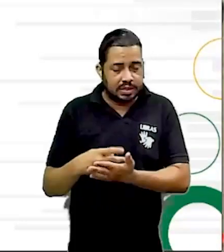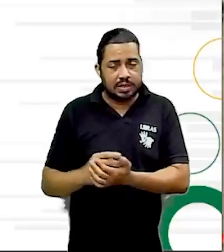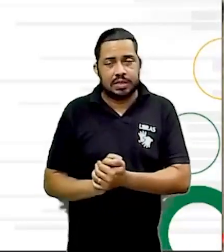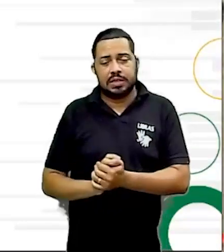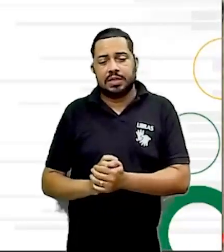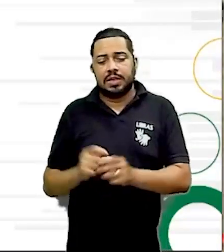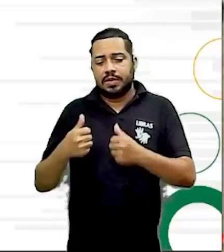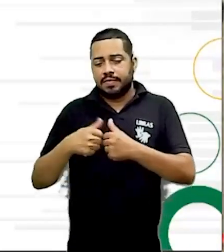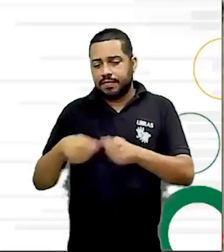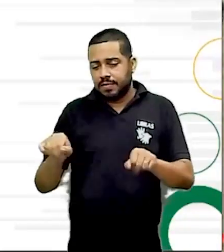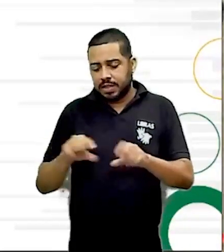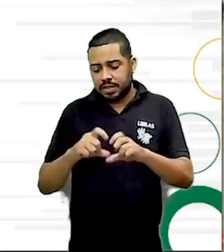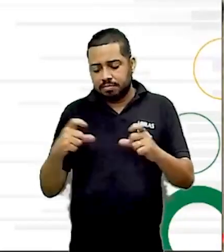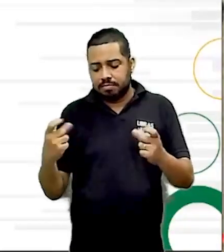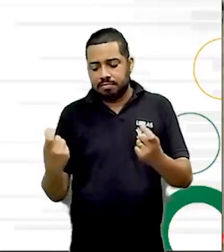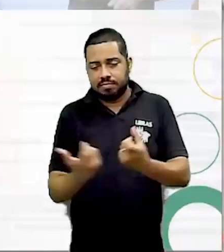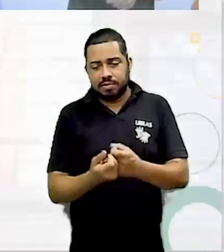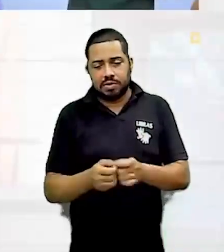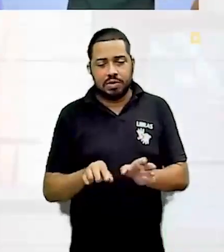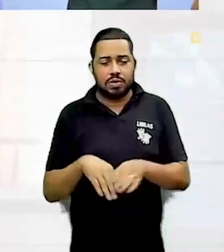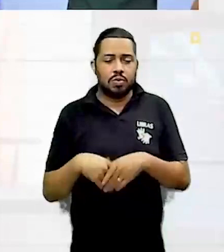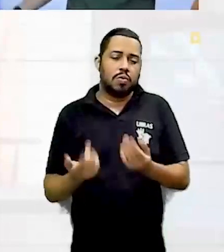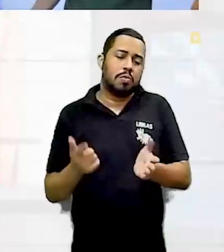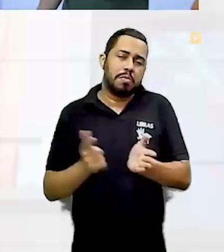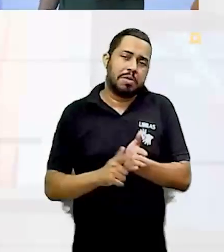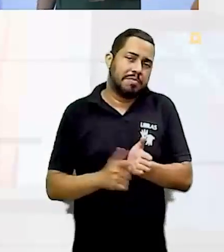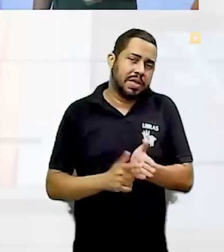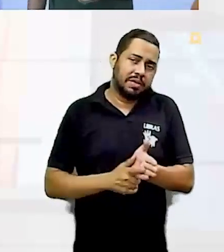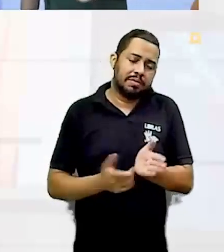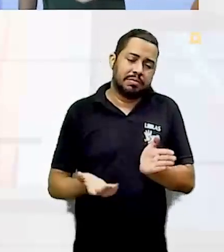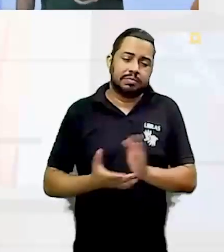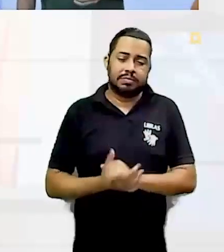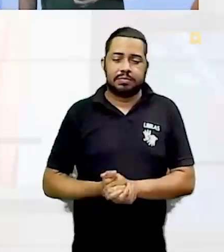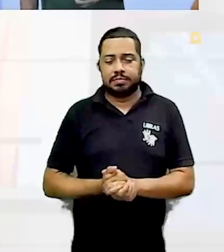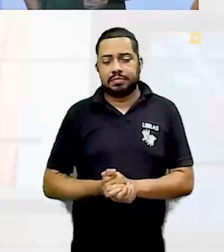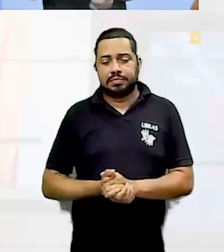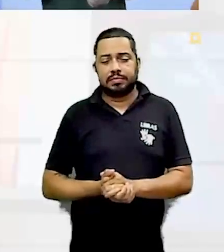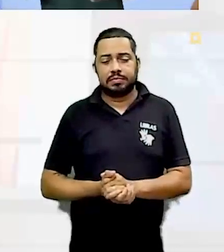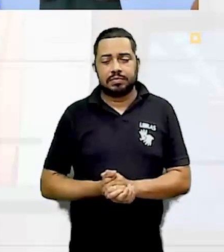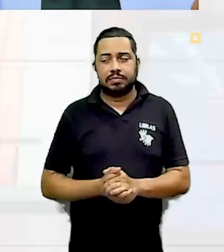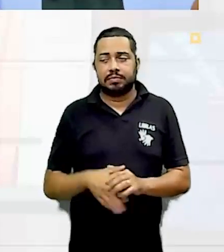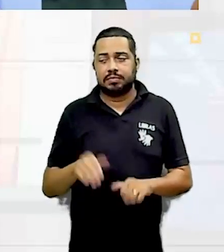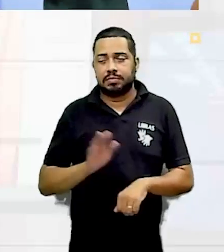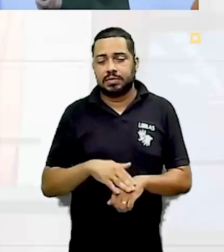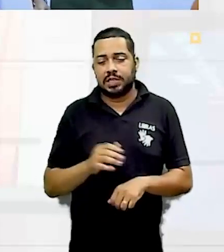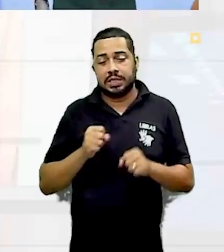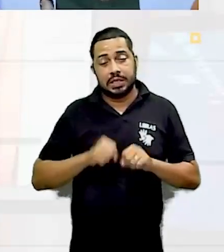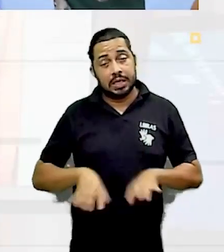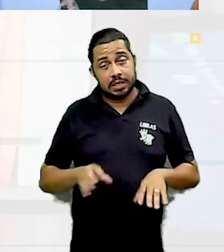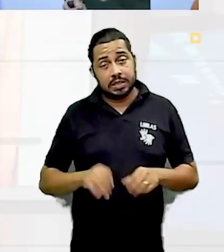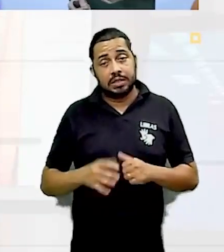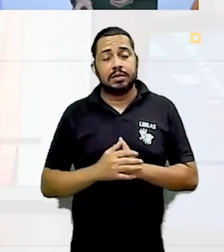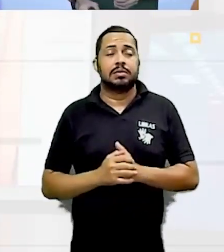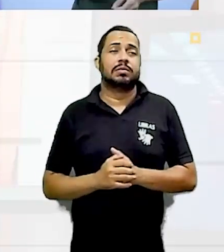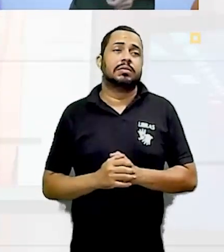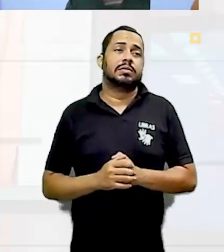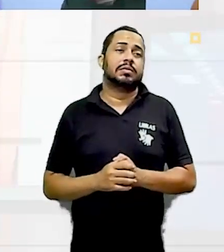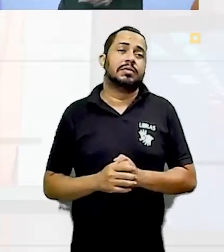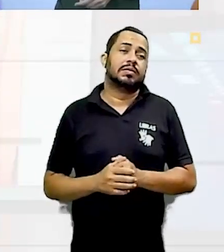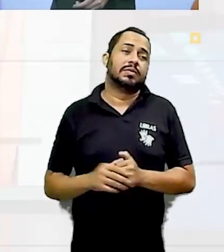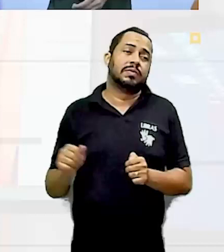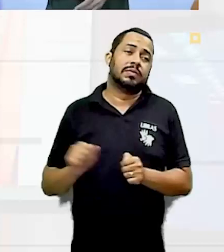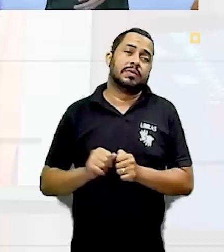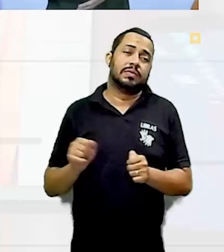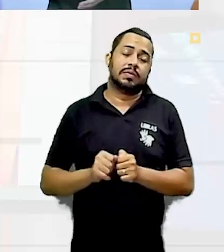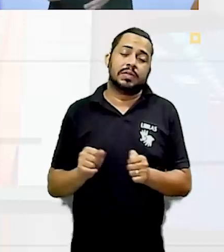sobre fitas transparentes ou então papéis um pouco mais gastadozinhos mesmo. E ela foi